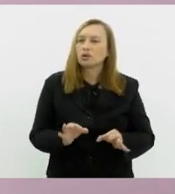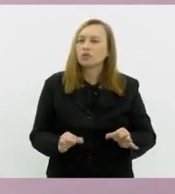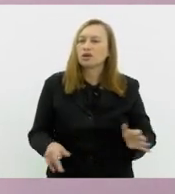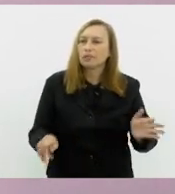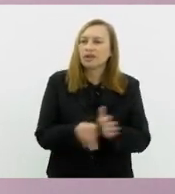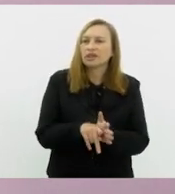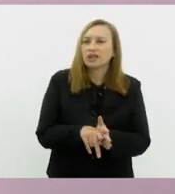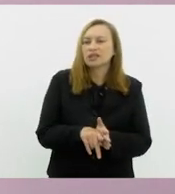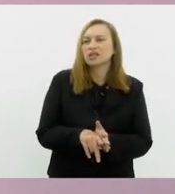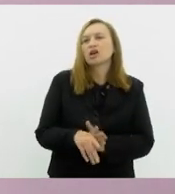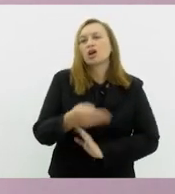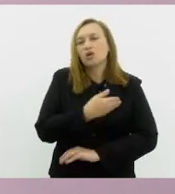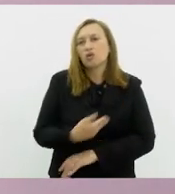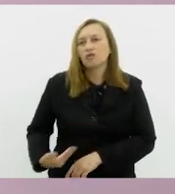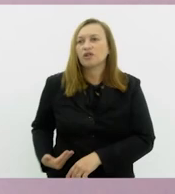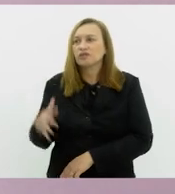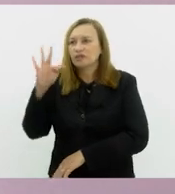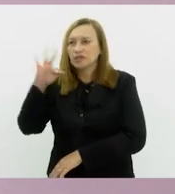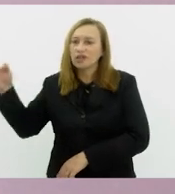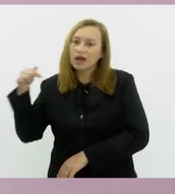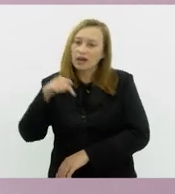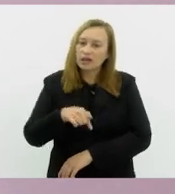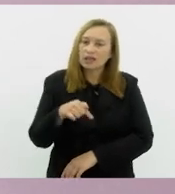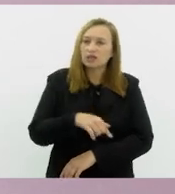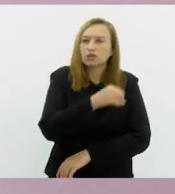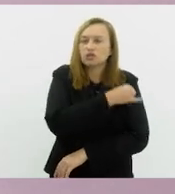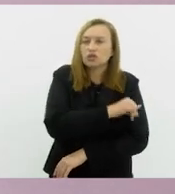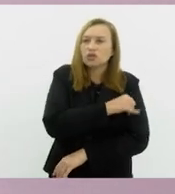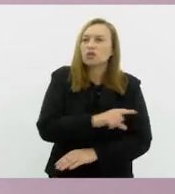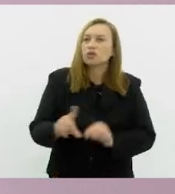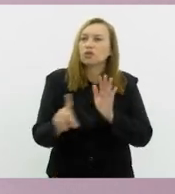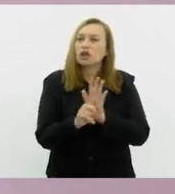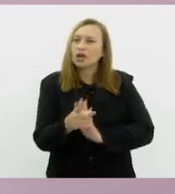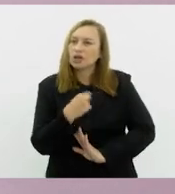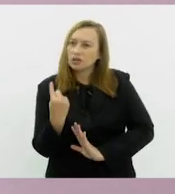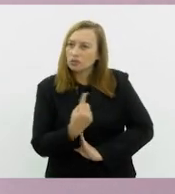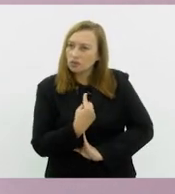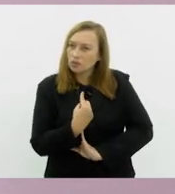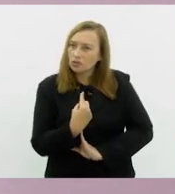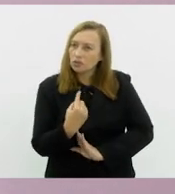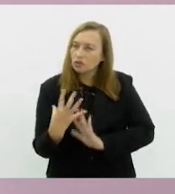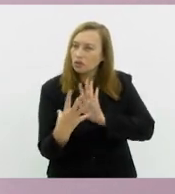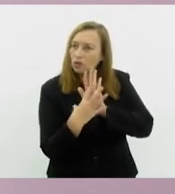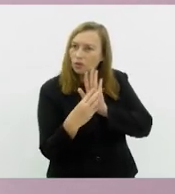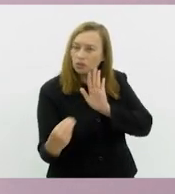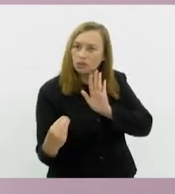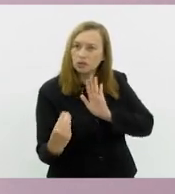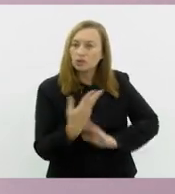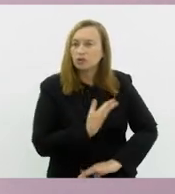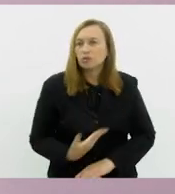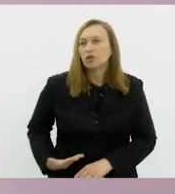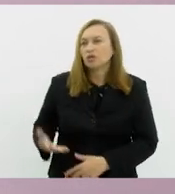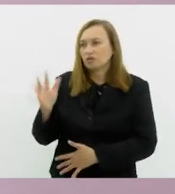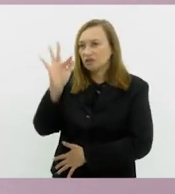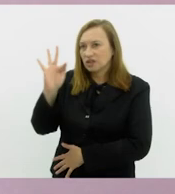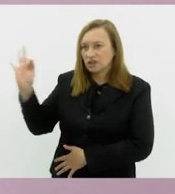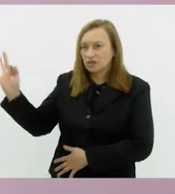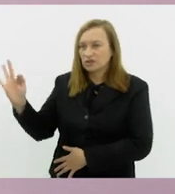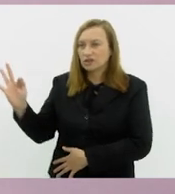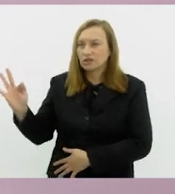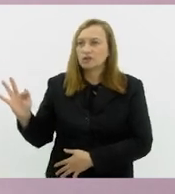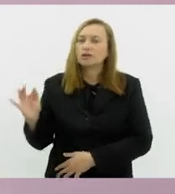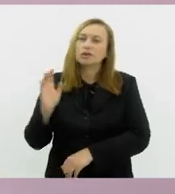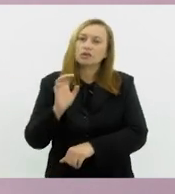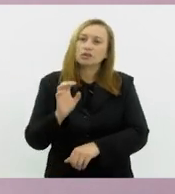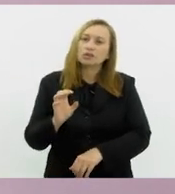federal. E aqui no Rio de Janeiro também tramita uma lei de nossa autoria espelhando o programa nacional para o Estado do Rio